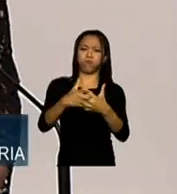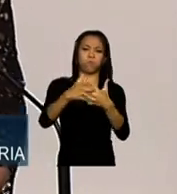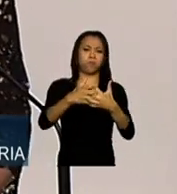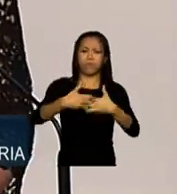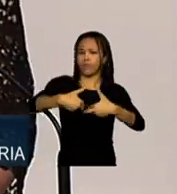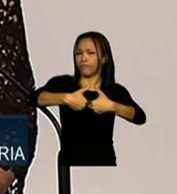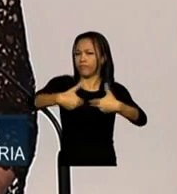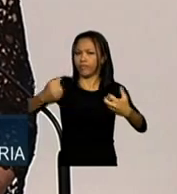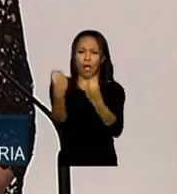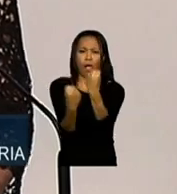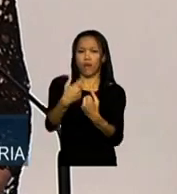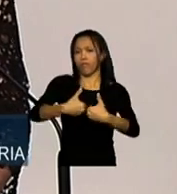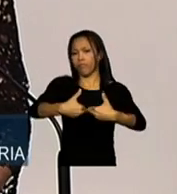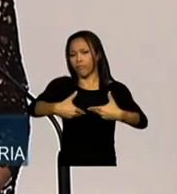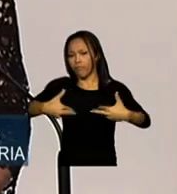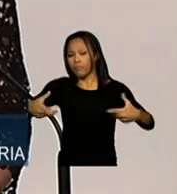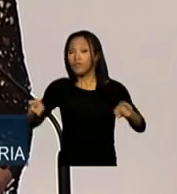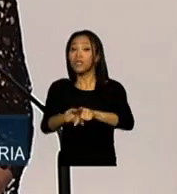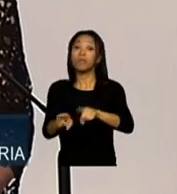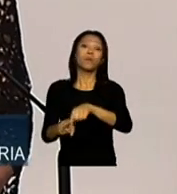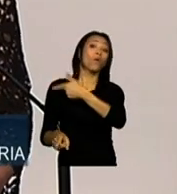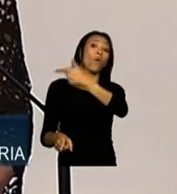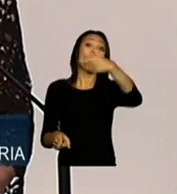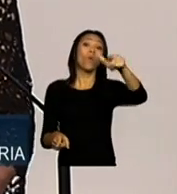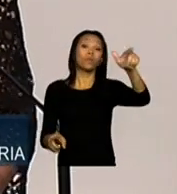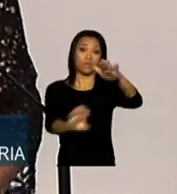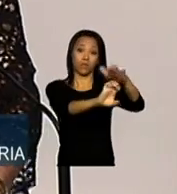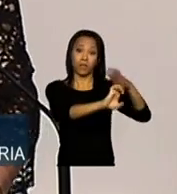de dezenas de novas empresas fornecedoras.